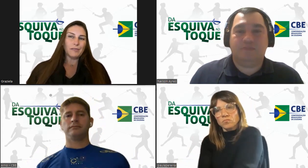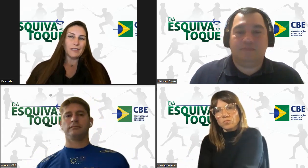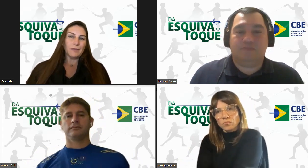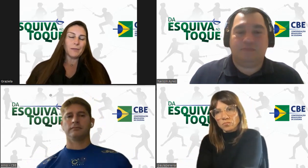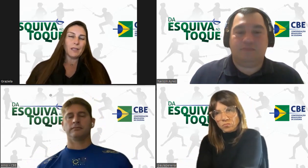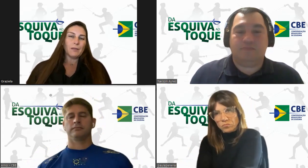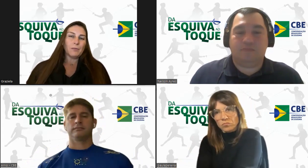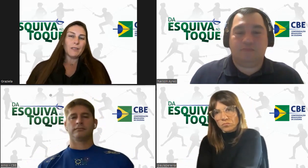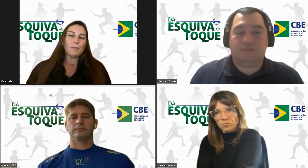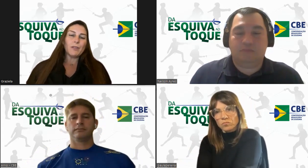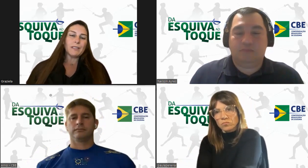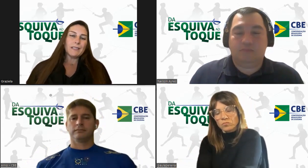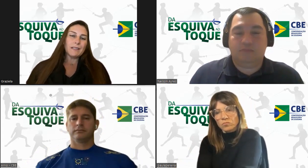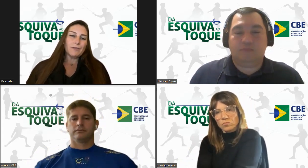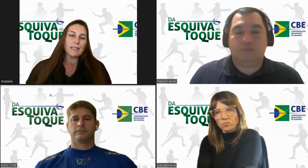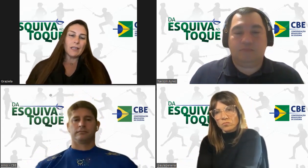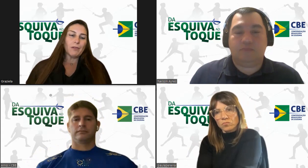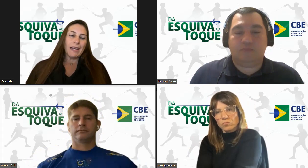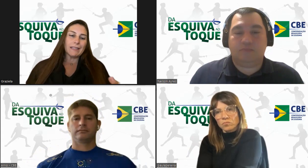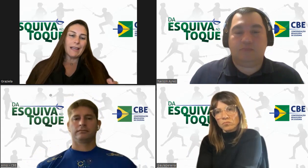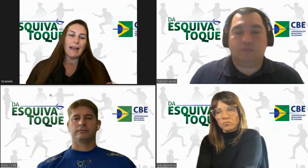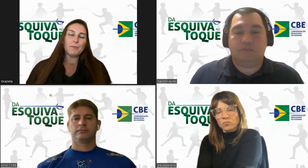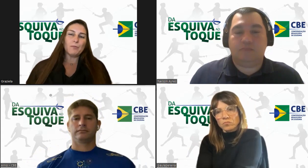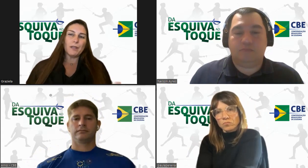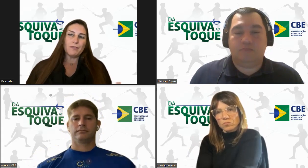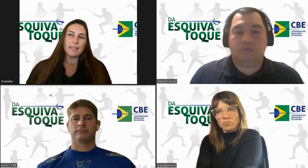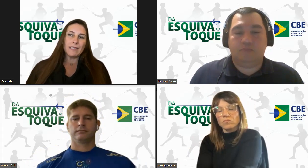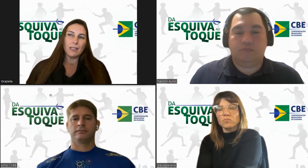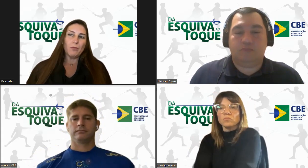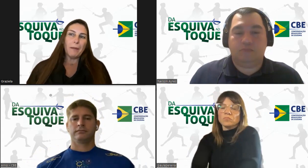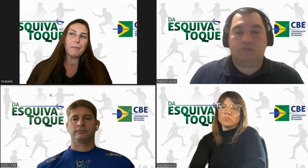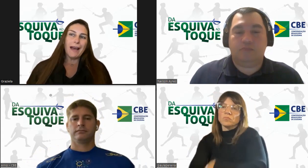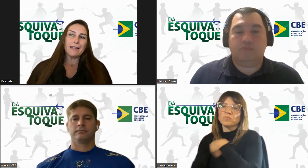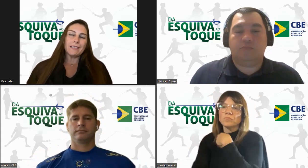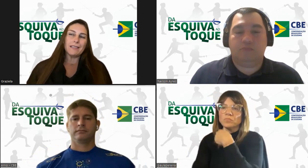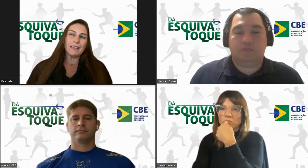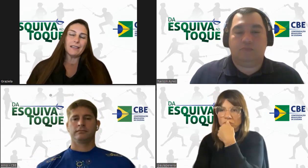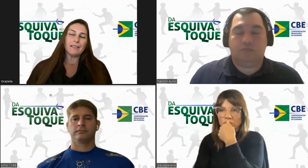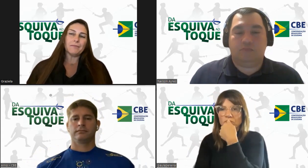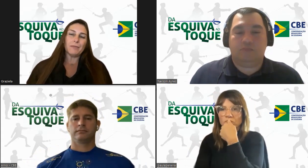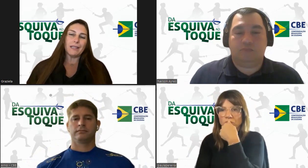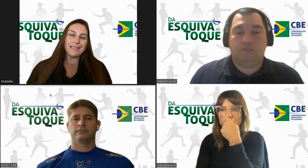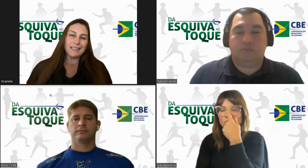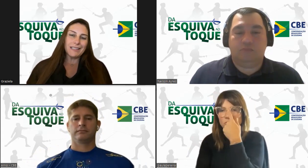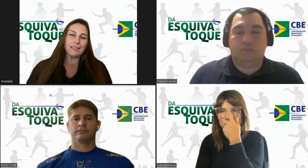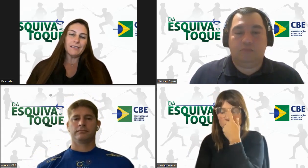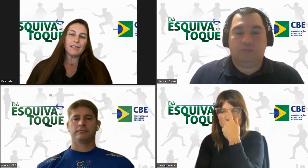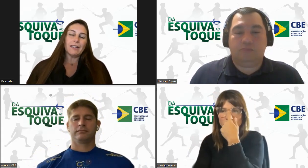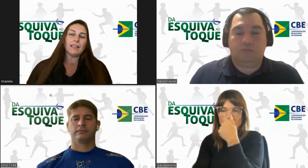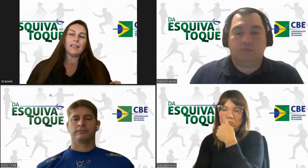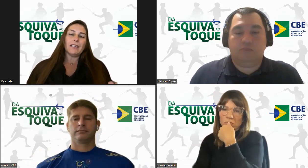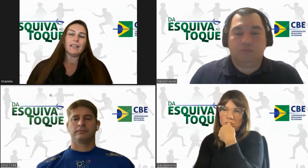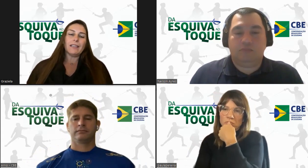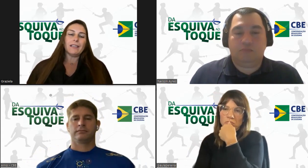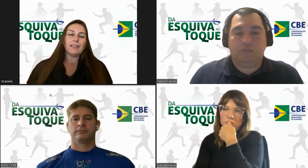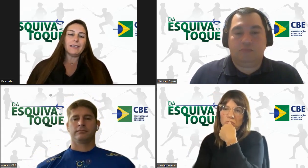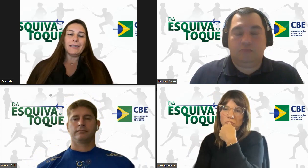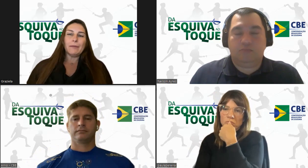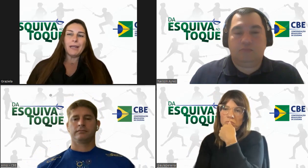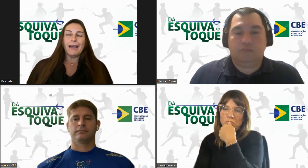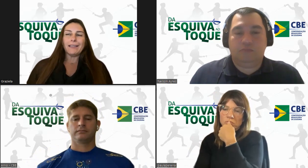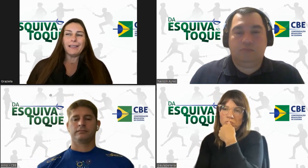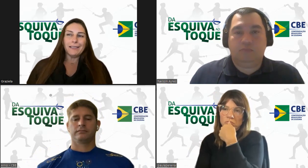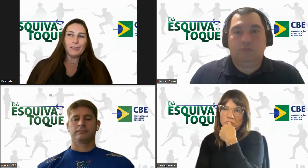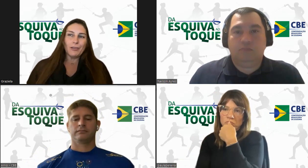Sem dúvida por isso a importância de você ter um cardápio para você seguir uma base né para seguir e